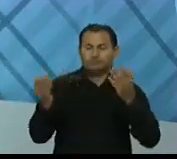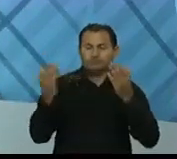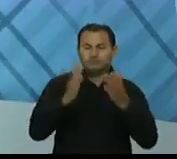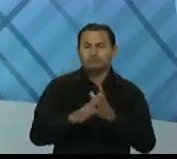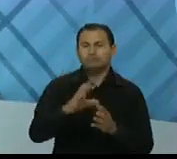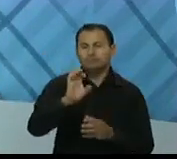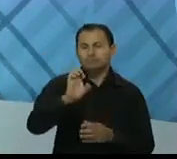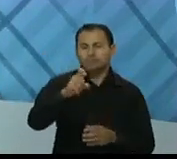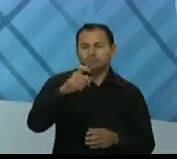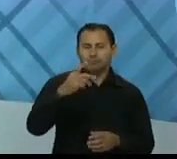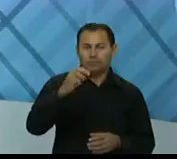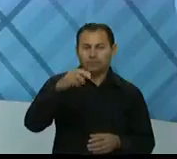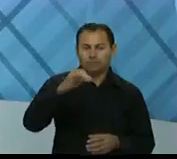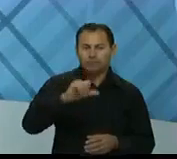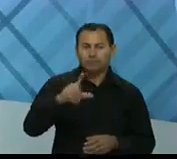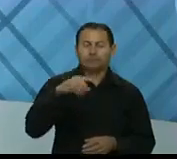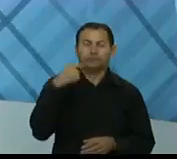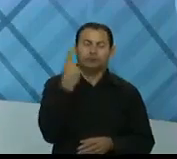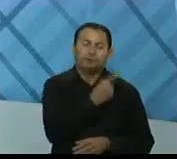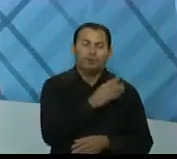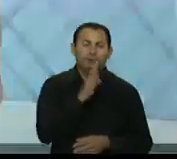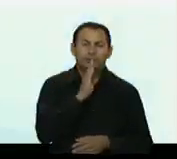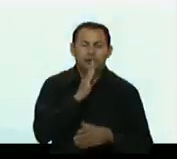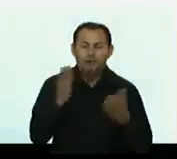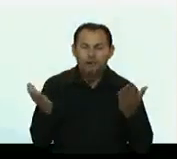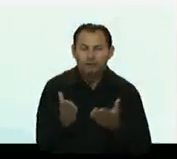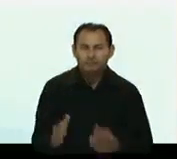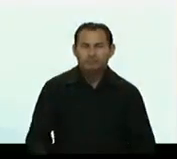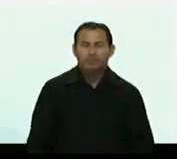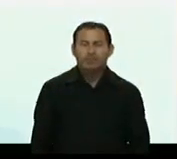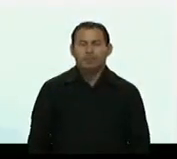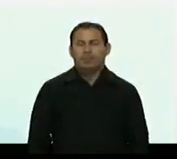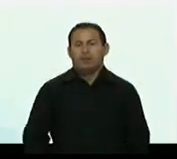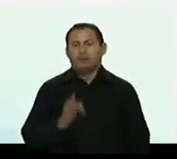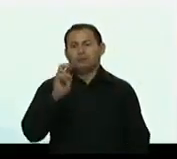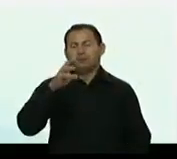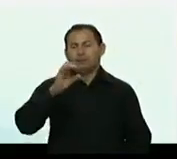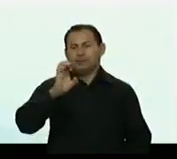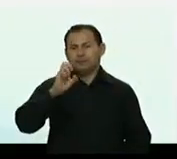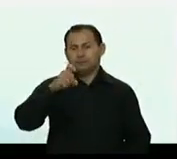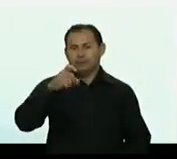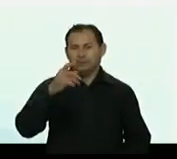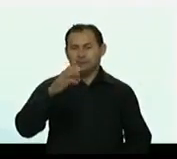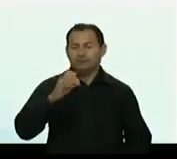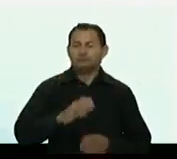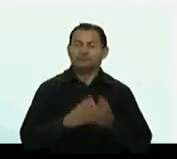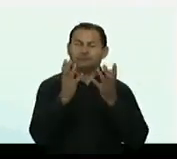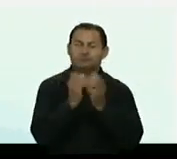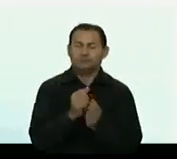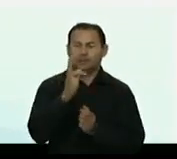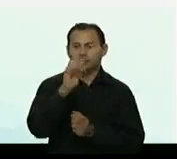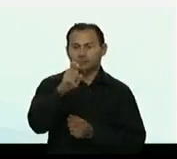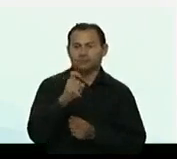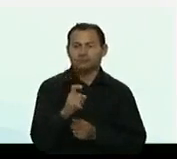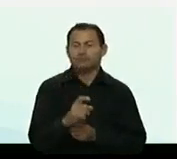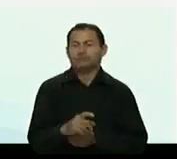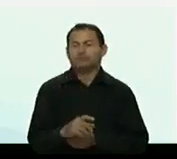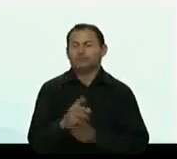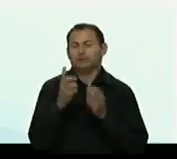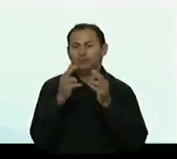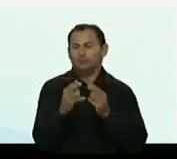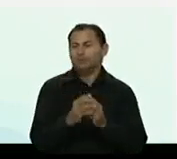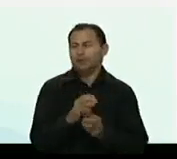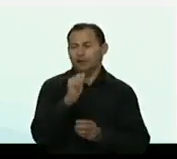função exponencial. Então, é isso que vamos conhecer agora. A função exponencial ela é dada por f de x é